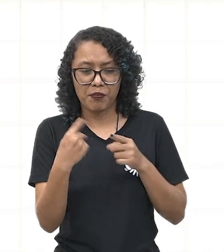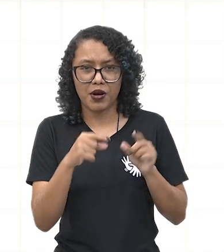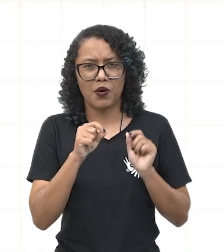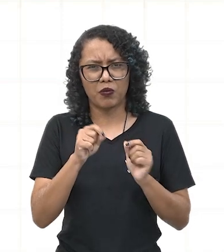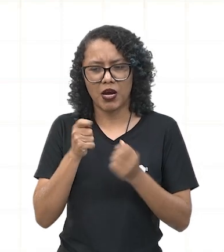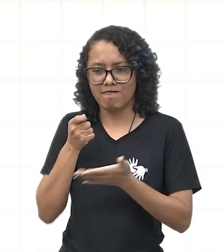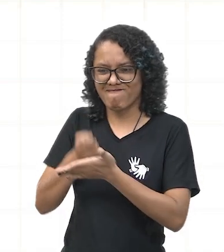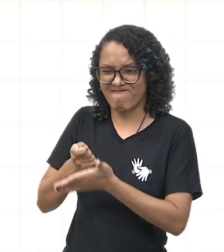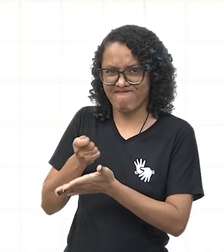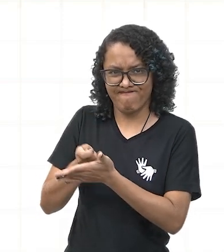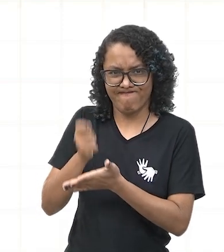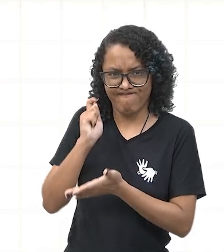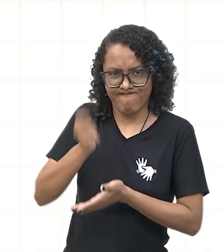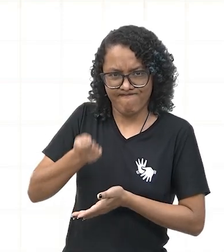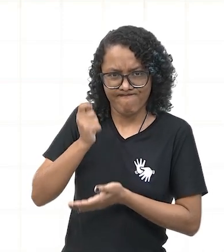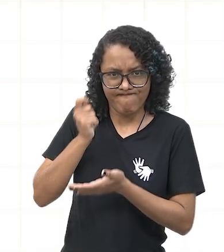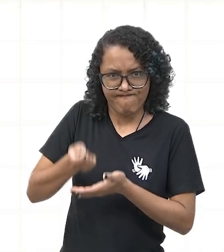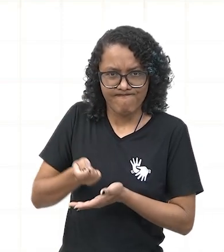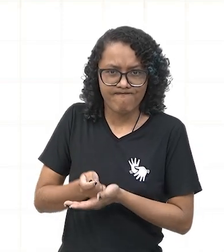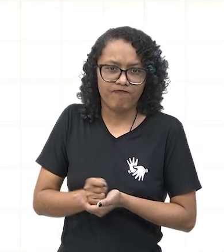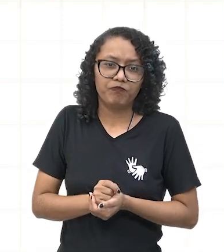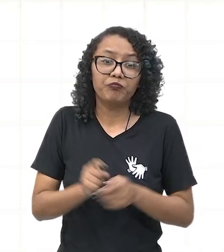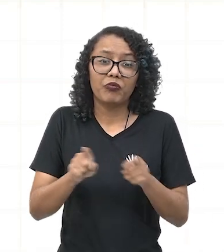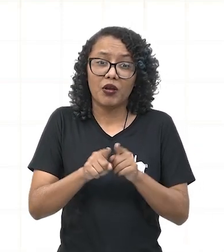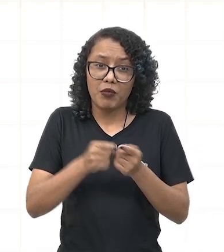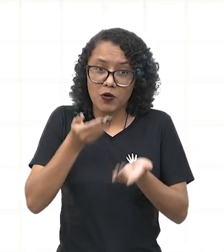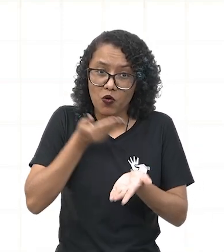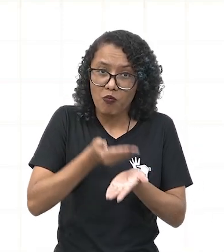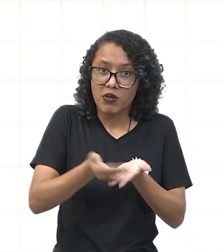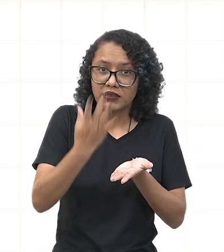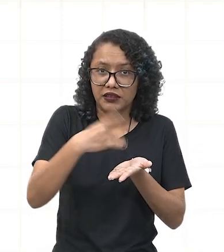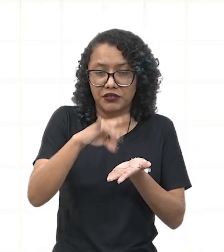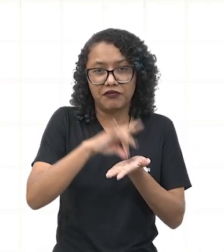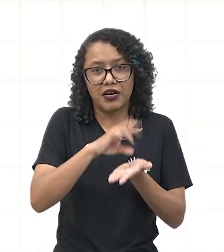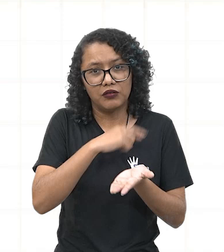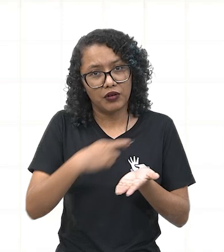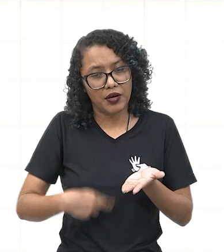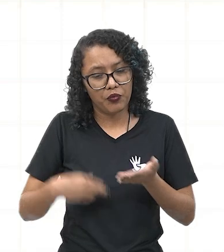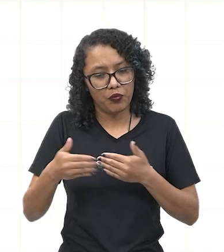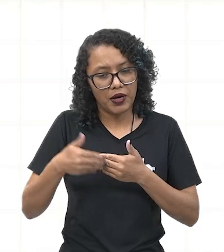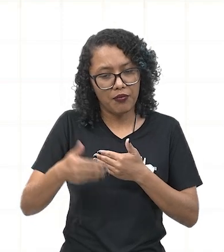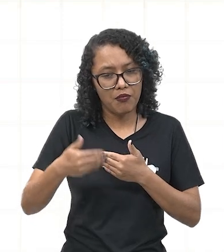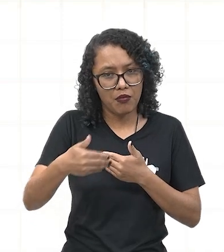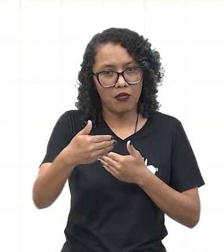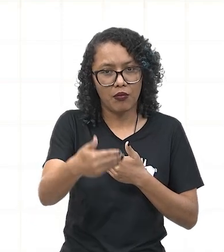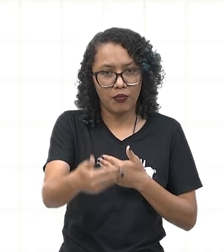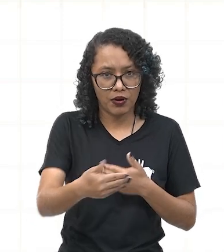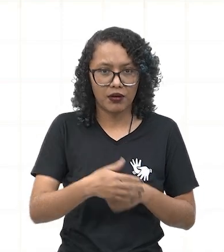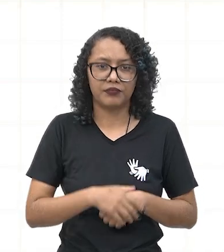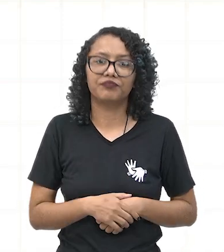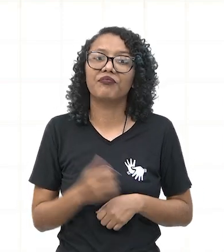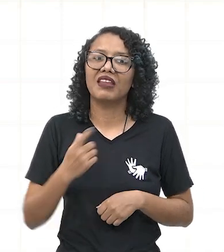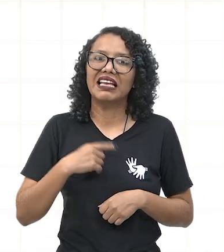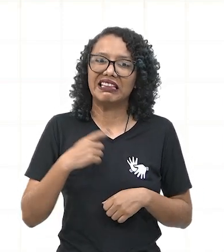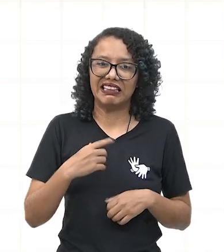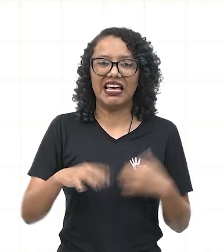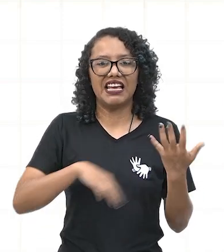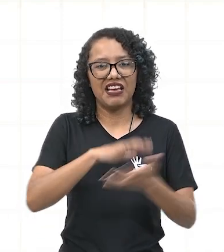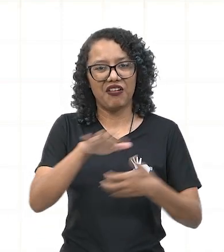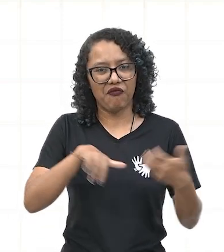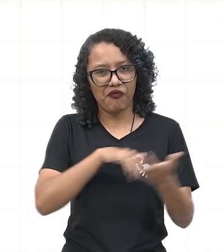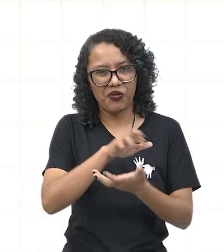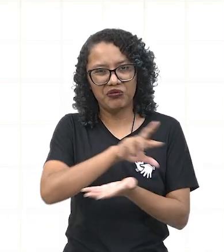vamos observar a consolidação da República, em que ele vai enfrentar várias revoltas